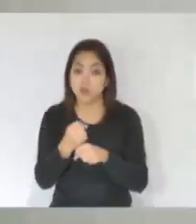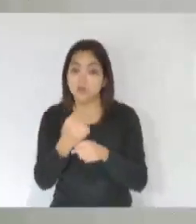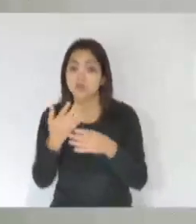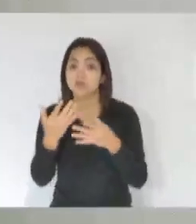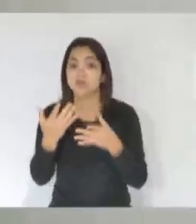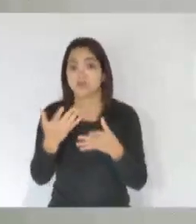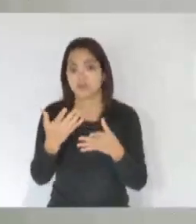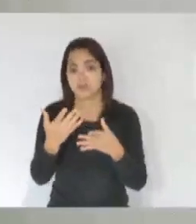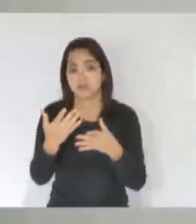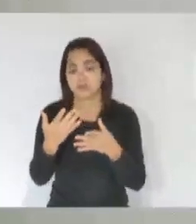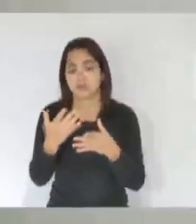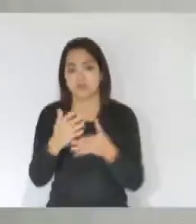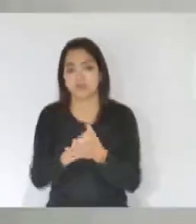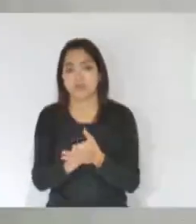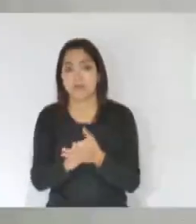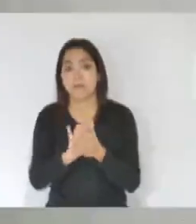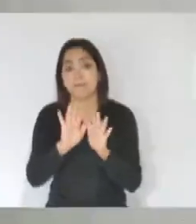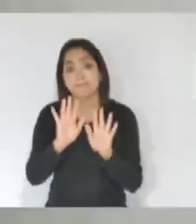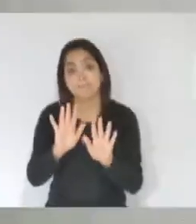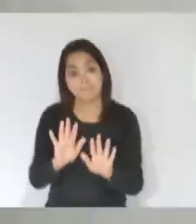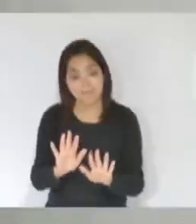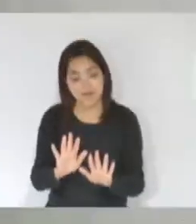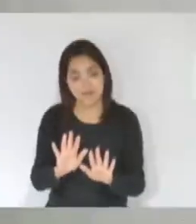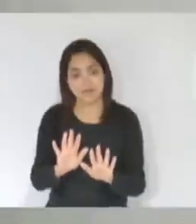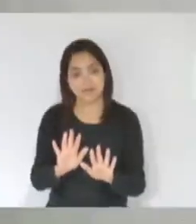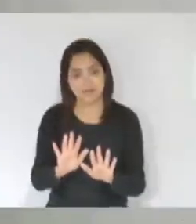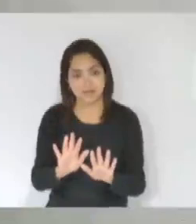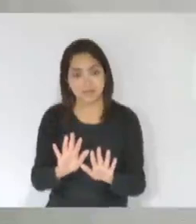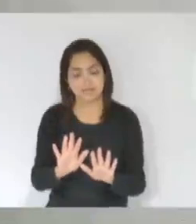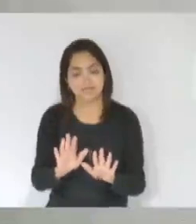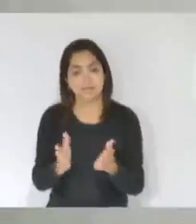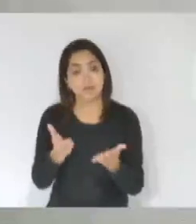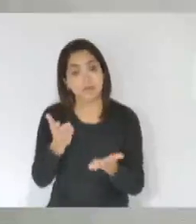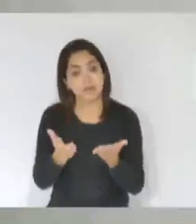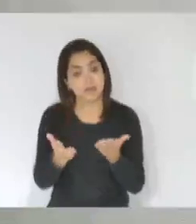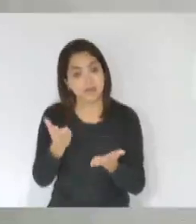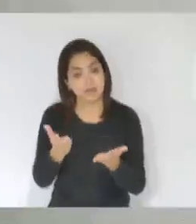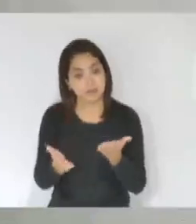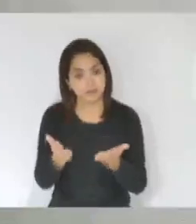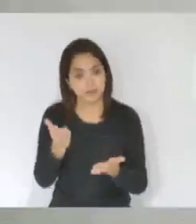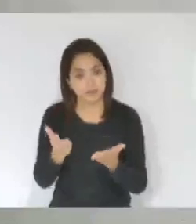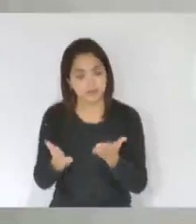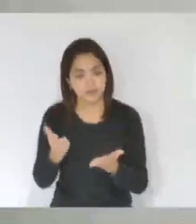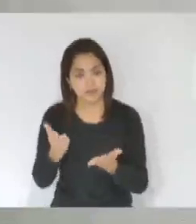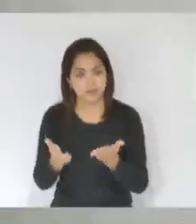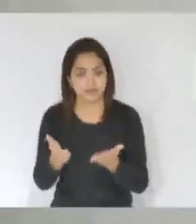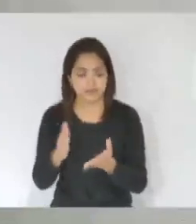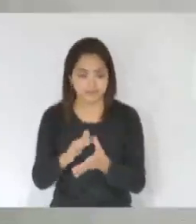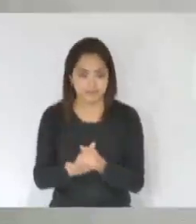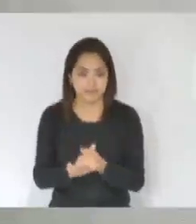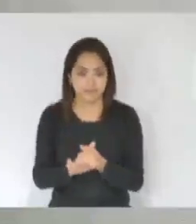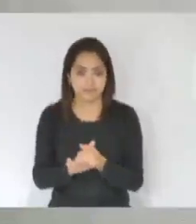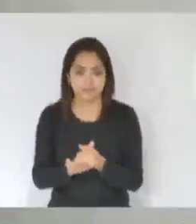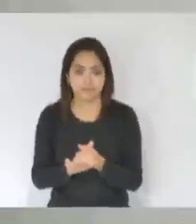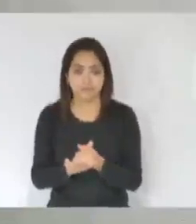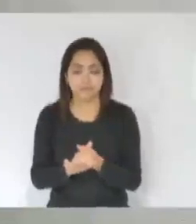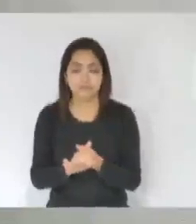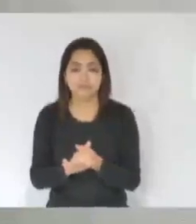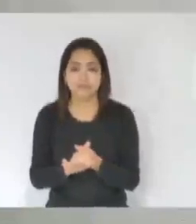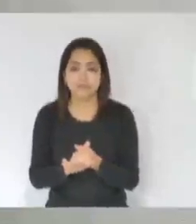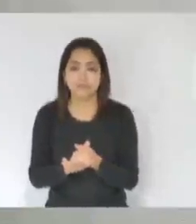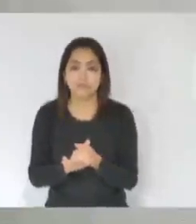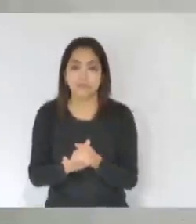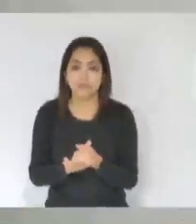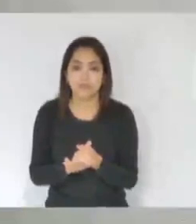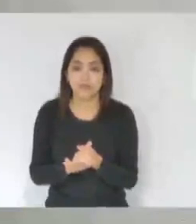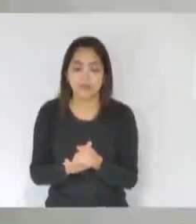ou de repulsa, mas em dose que não é a dose que deveria ter sido usada.